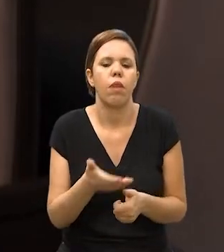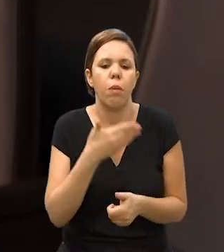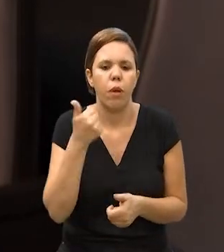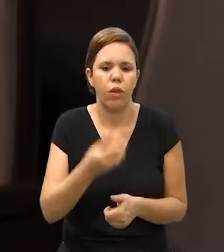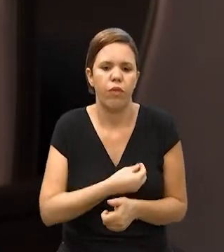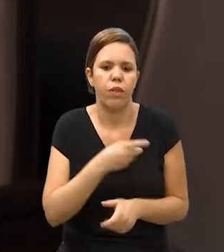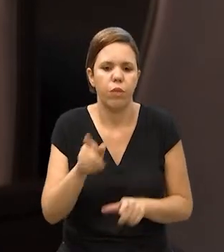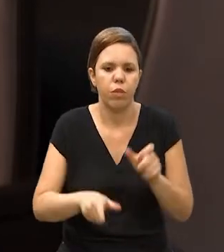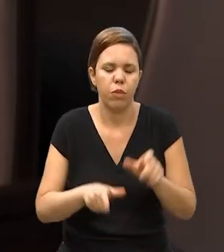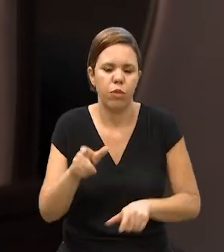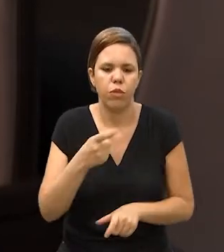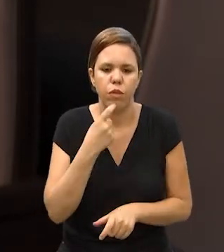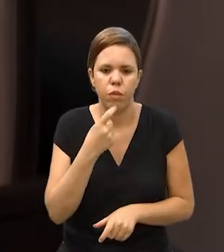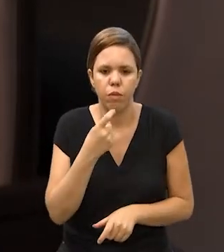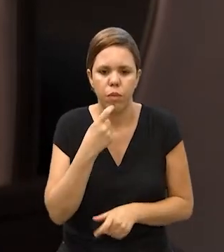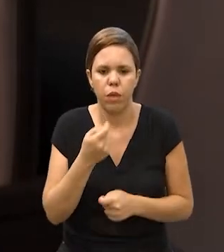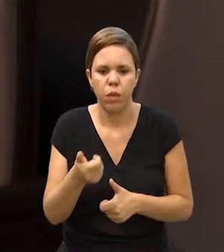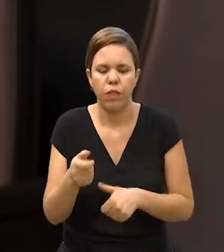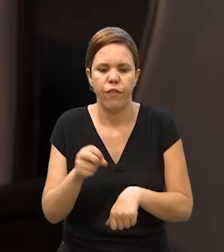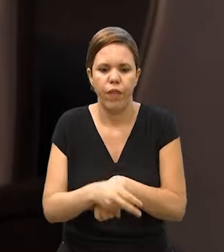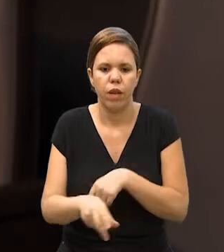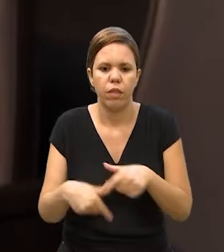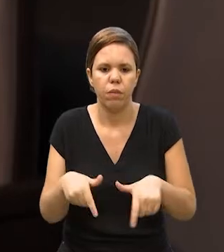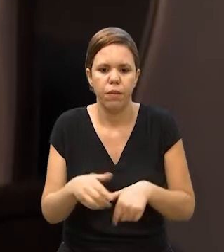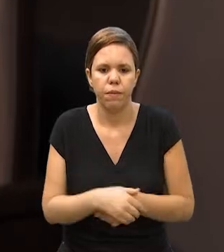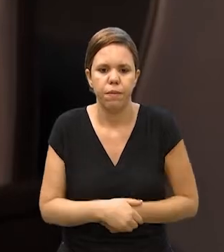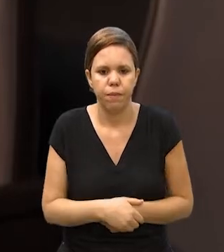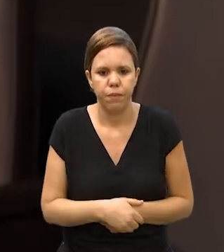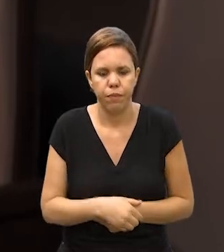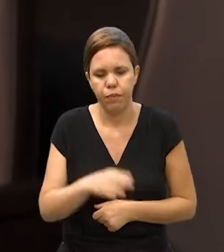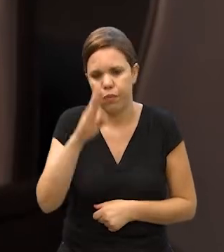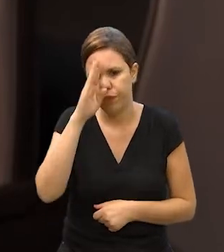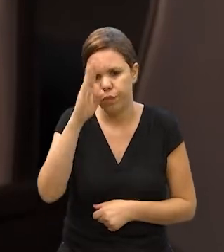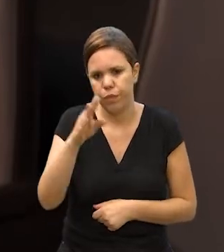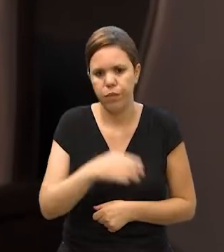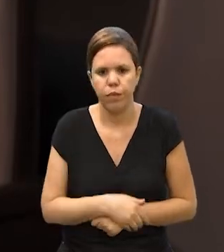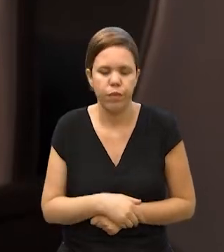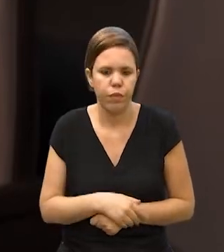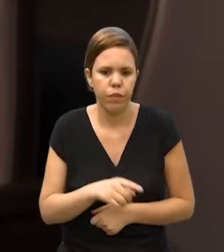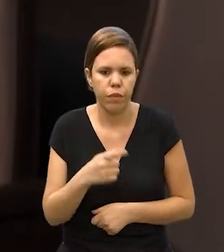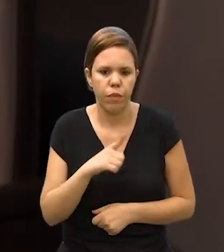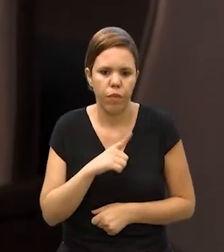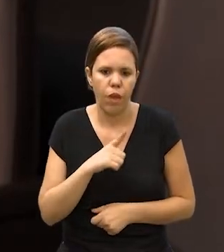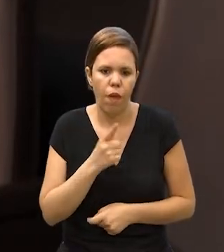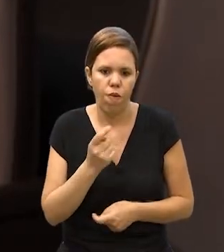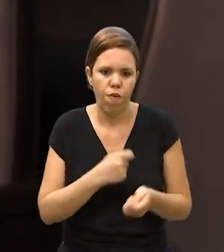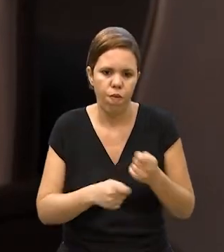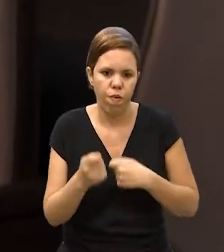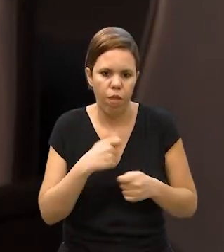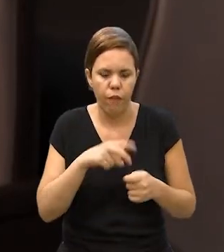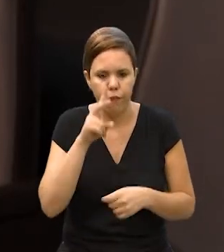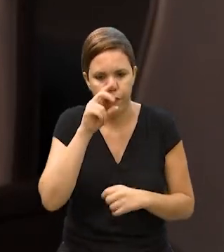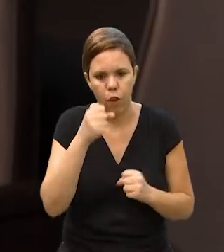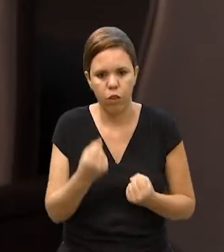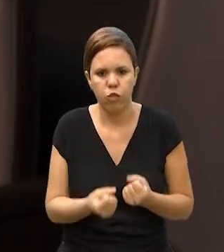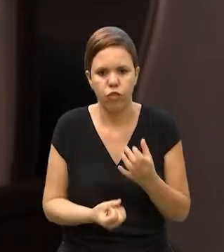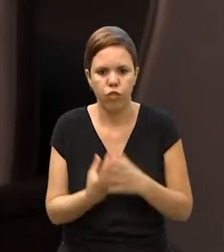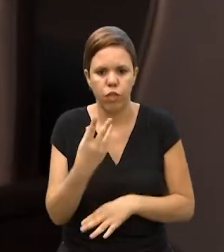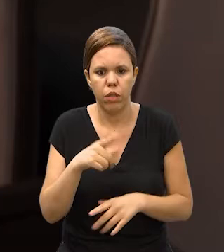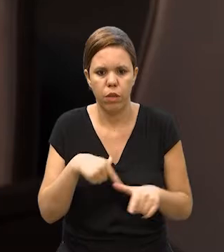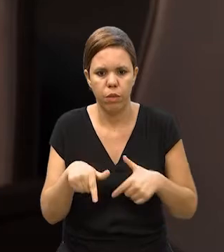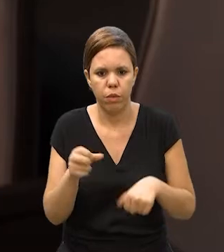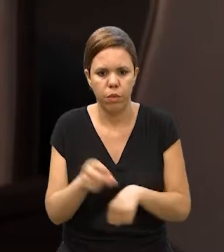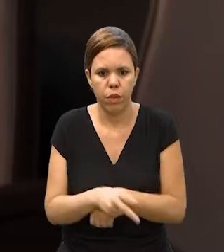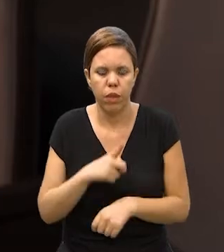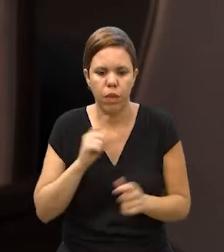melhor de vida aí para o campineiro, você vai dar emprego, né? Acho que o principal é você ter uma economia forte e gerar emprego. Então a gente tem